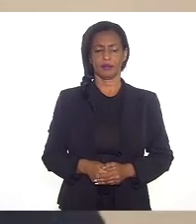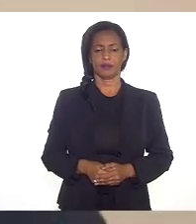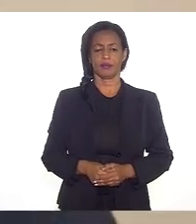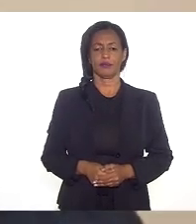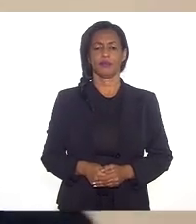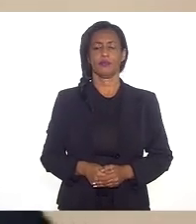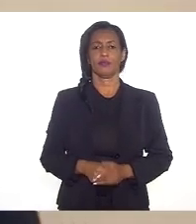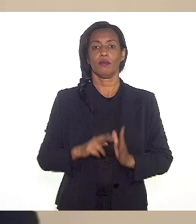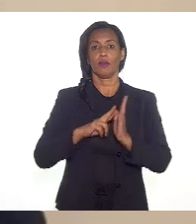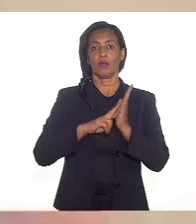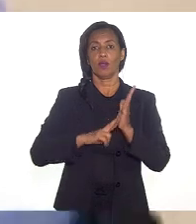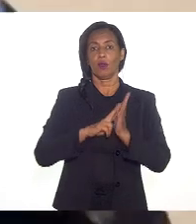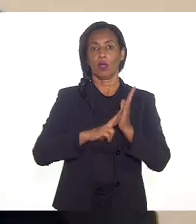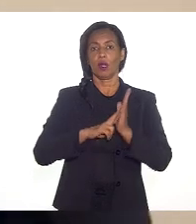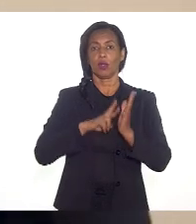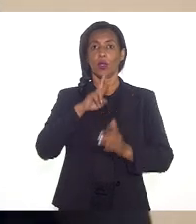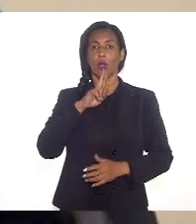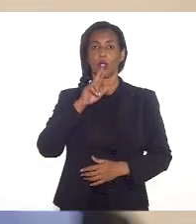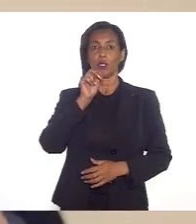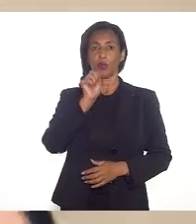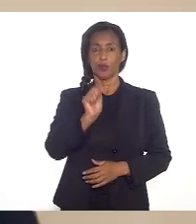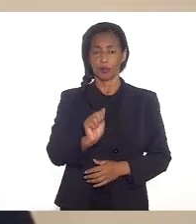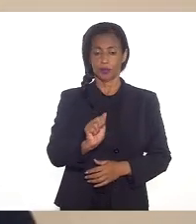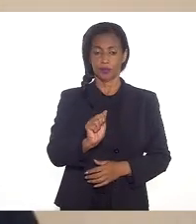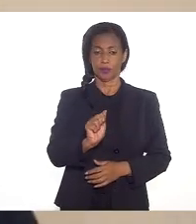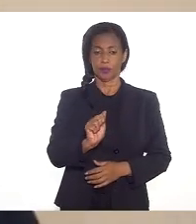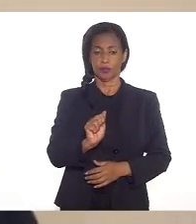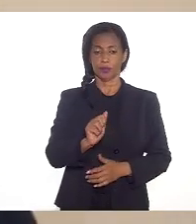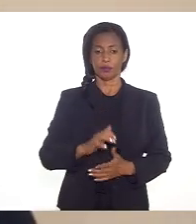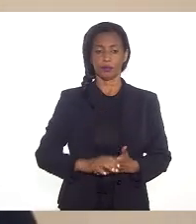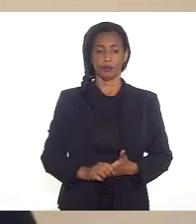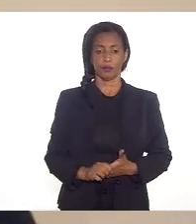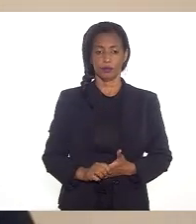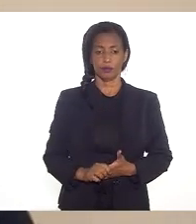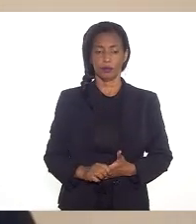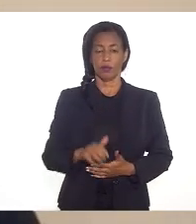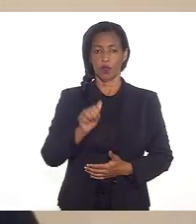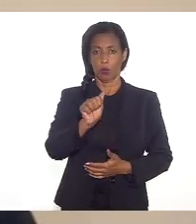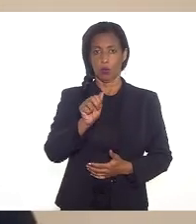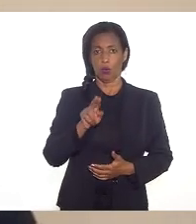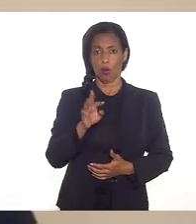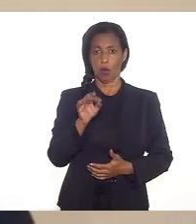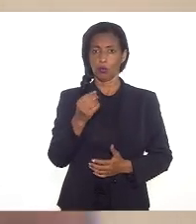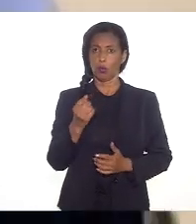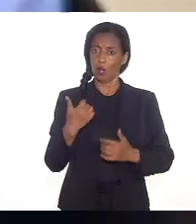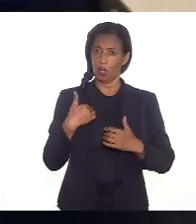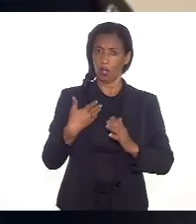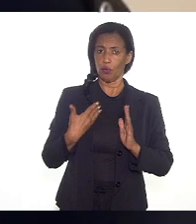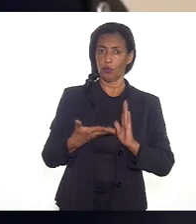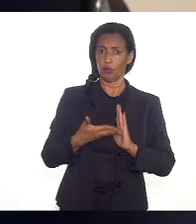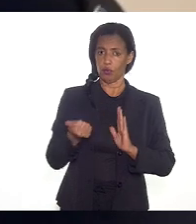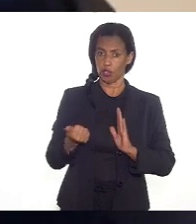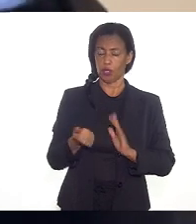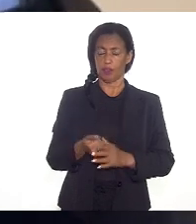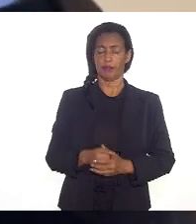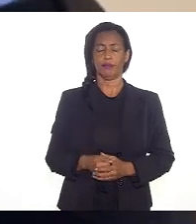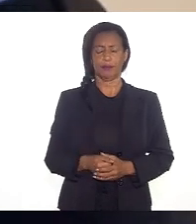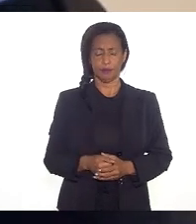O relator, deputado Rodrigo Amorim, mas é pedido do autor. O autor está pedindo, vou retirar de pauta pedido do